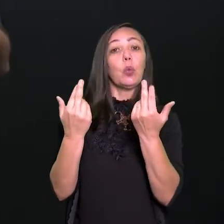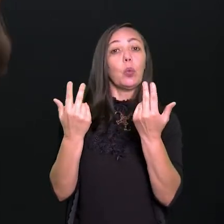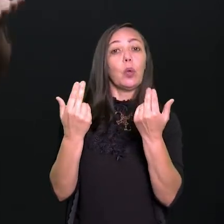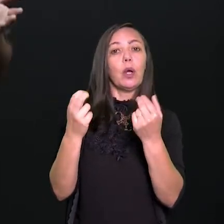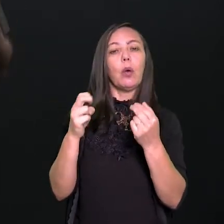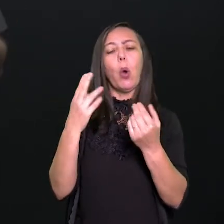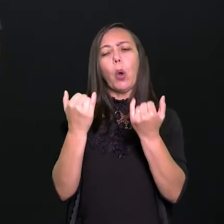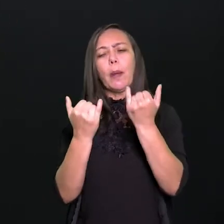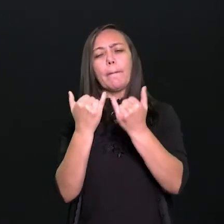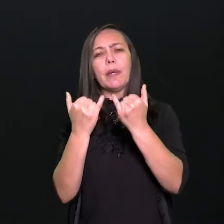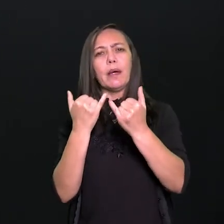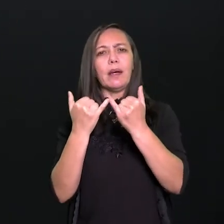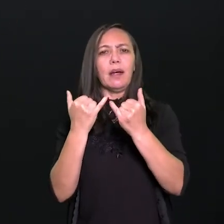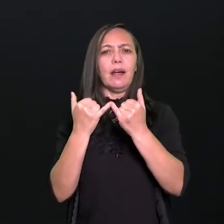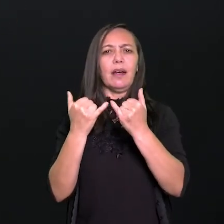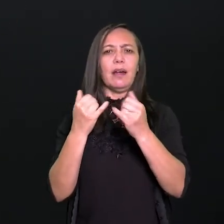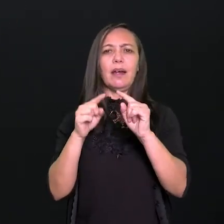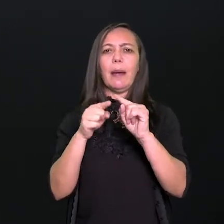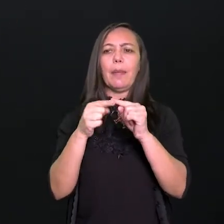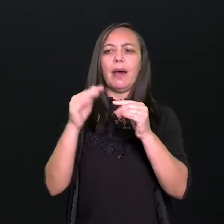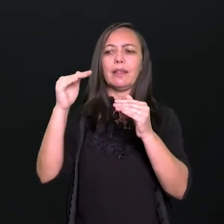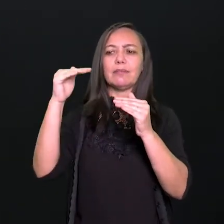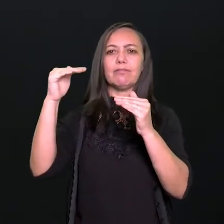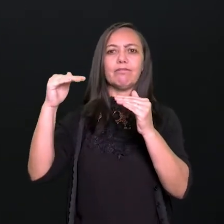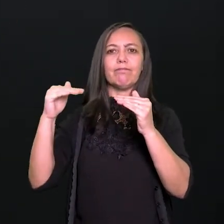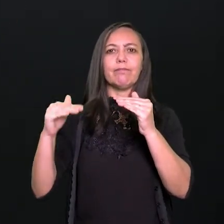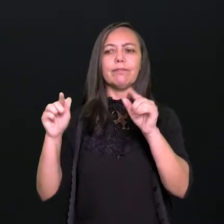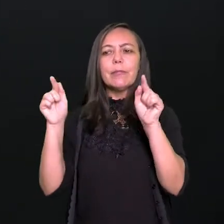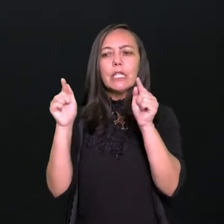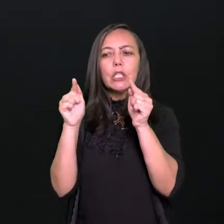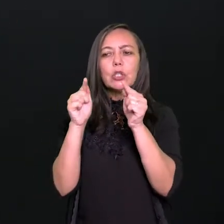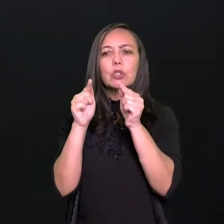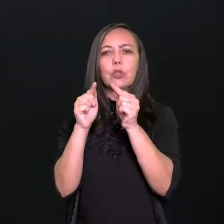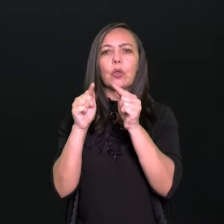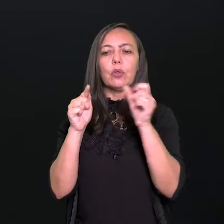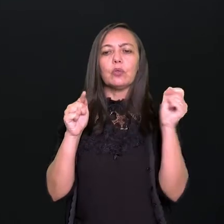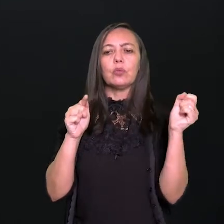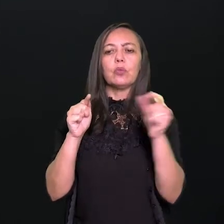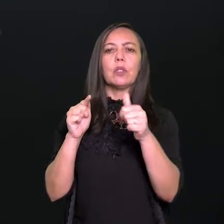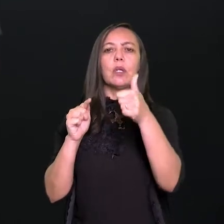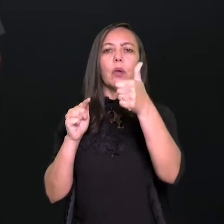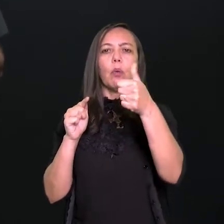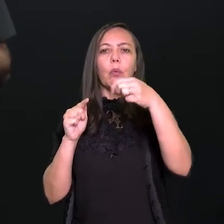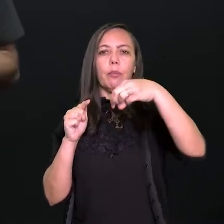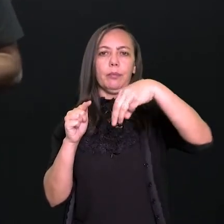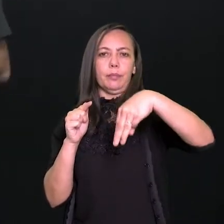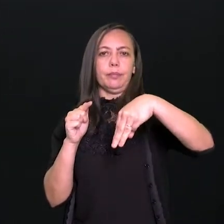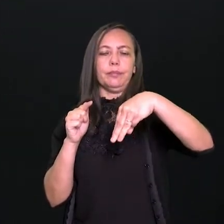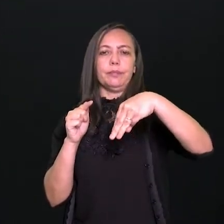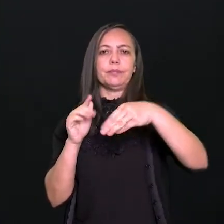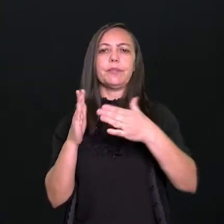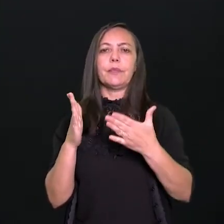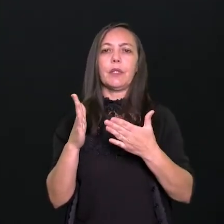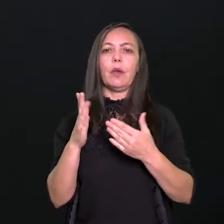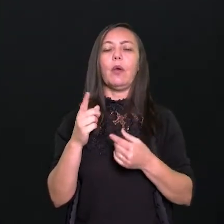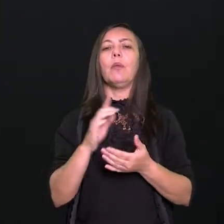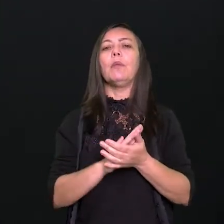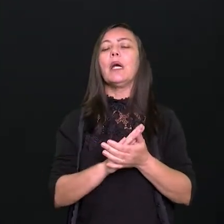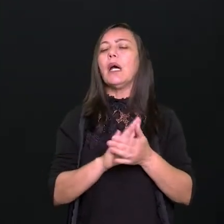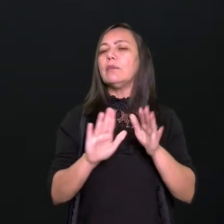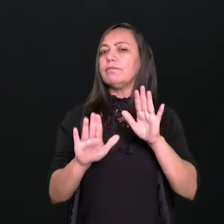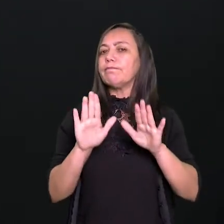igual ou parecido, certo? Mas que ele seja menor do que 1 metro. Então vejamos o